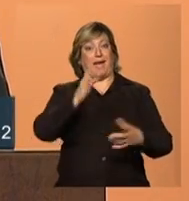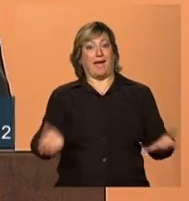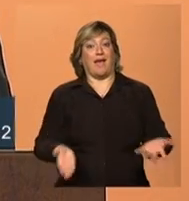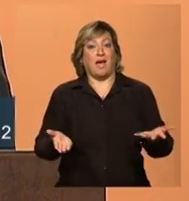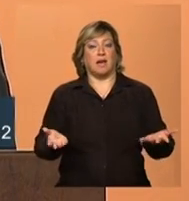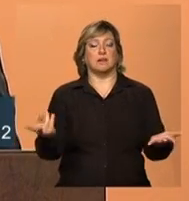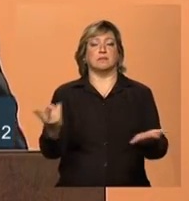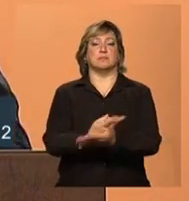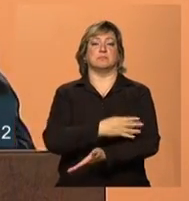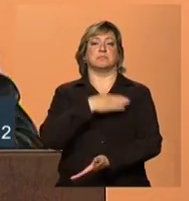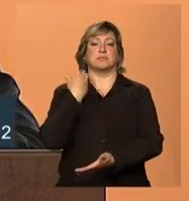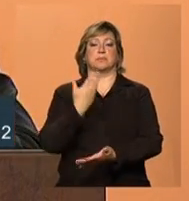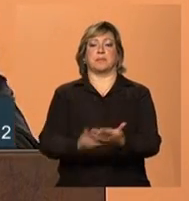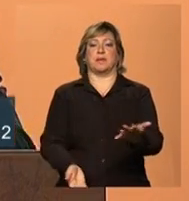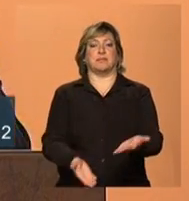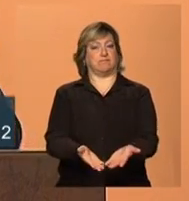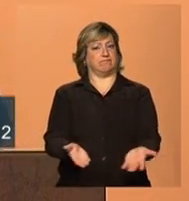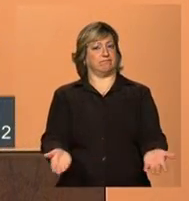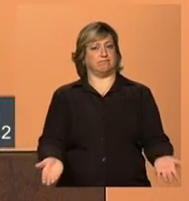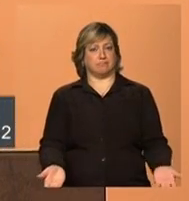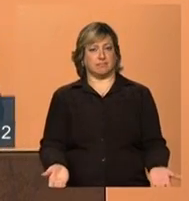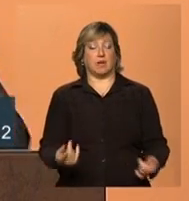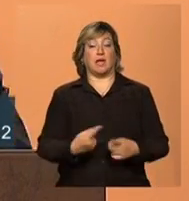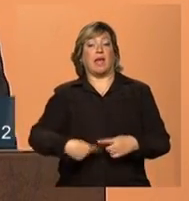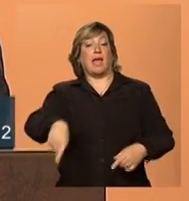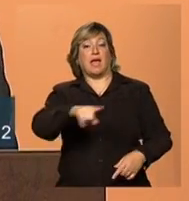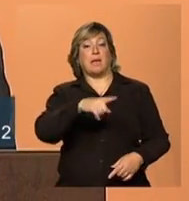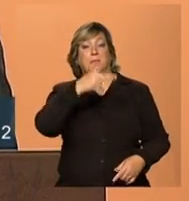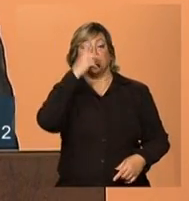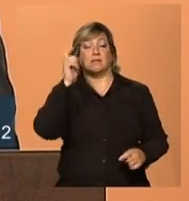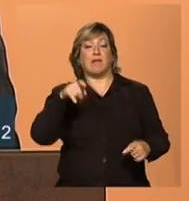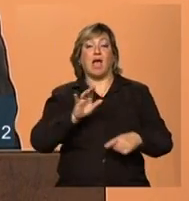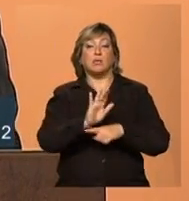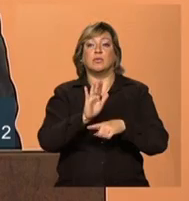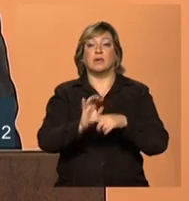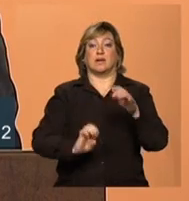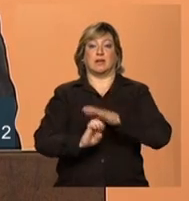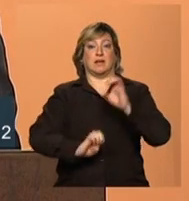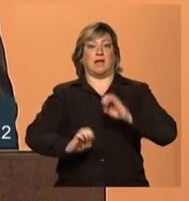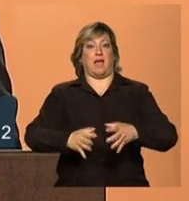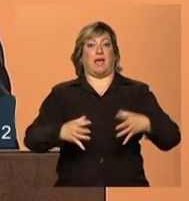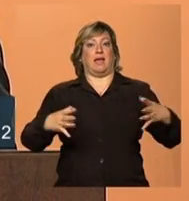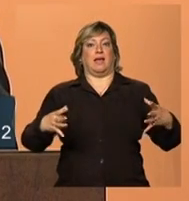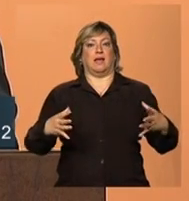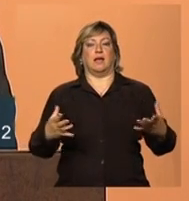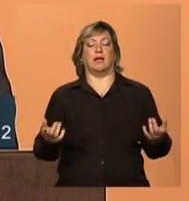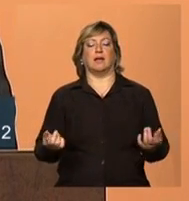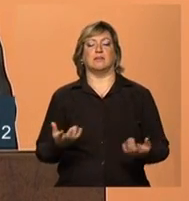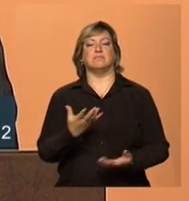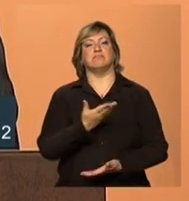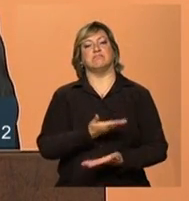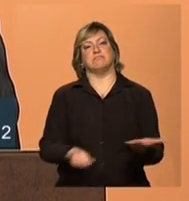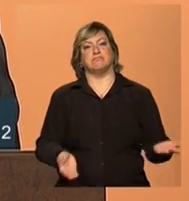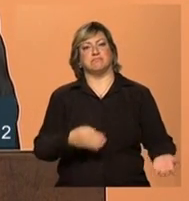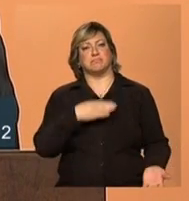crescer, daquelas pessoas que poderiam ajudar as empresas a crescerem e não estão mais lá.